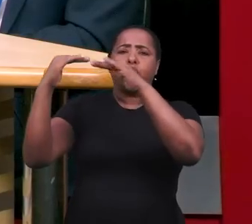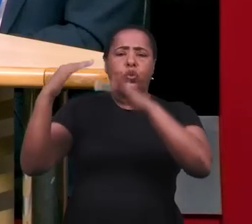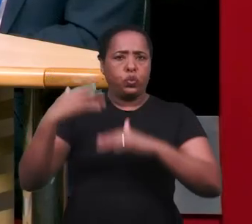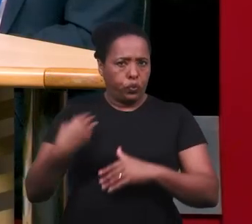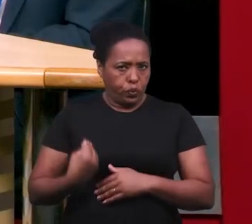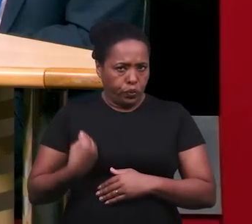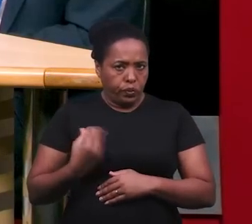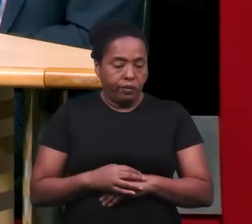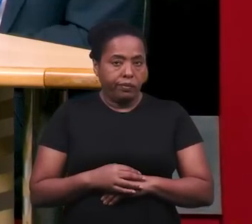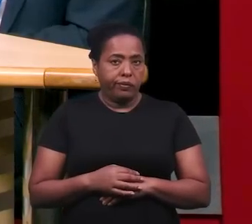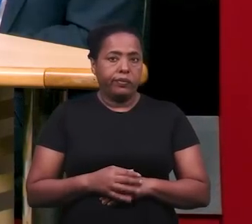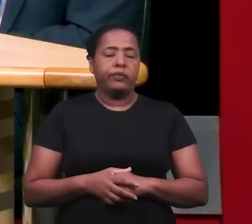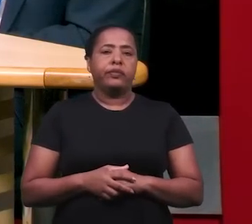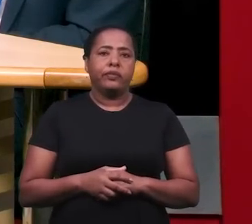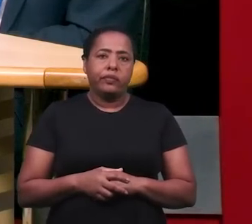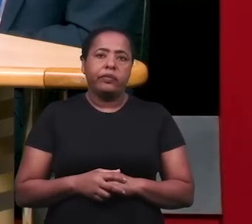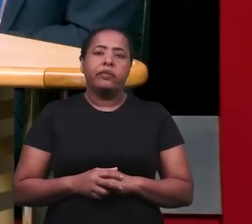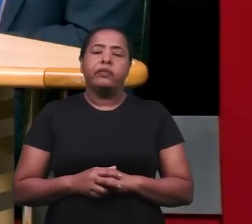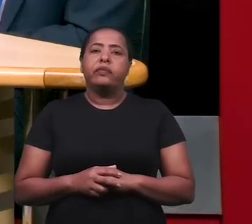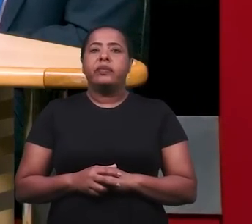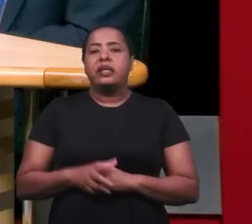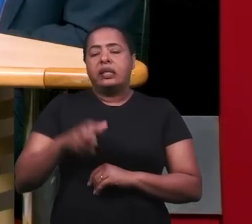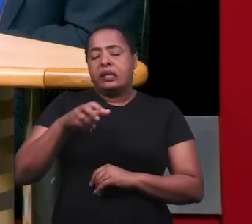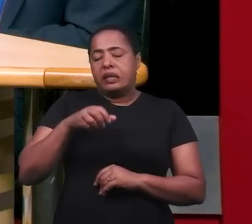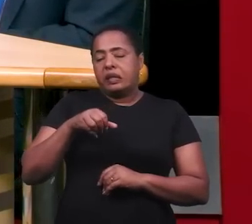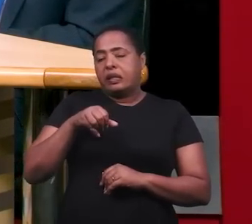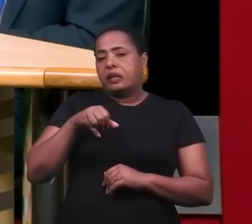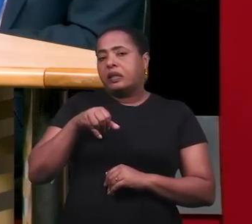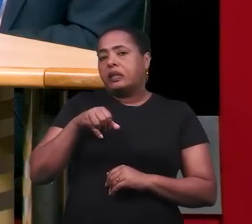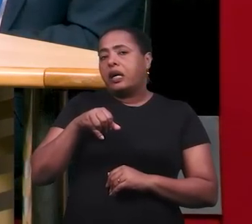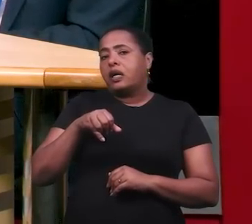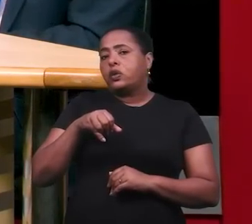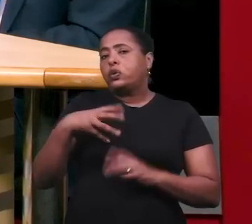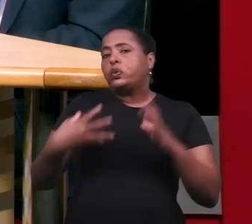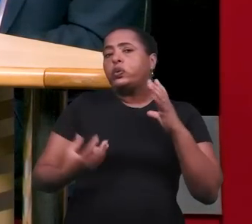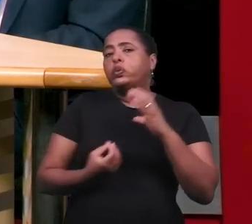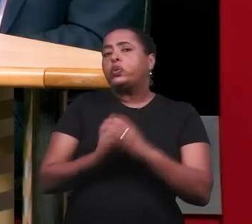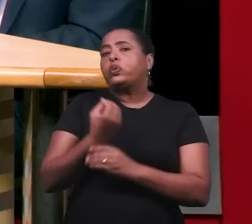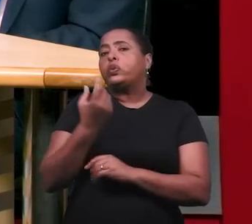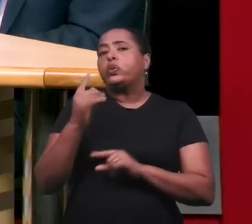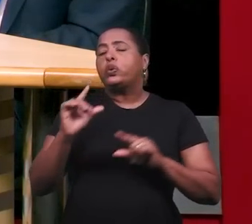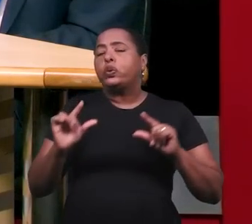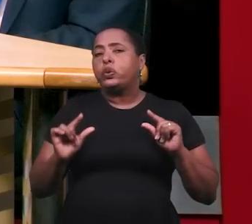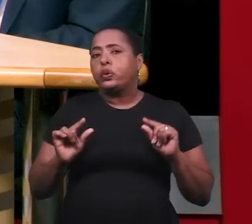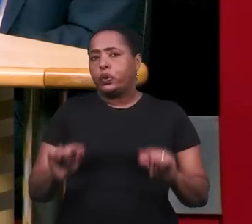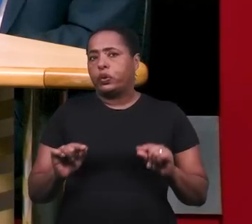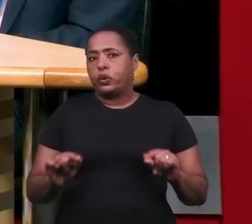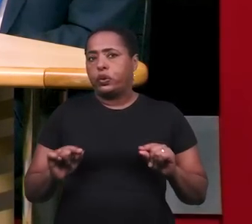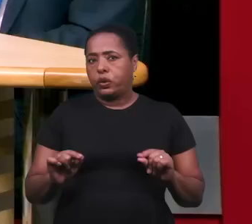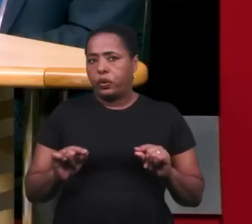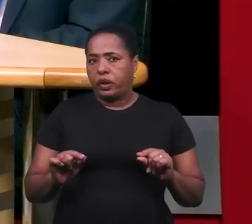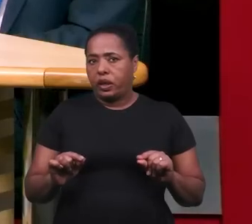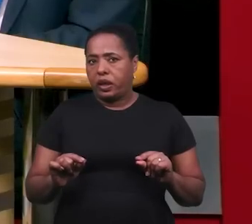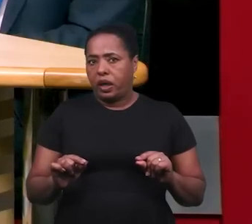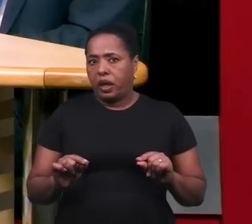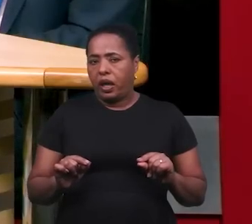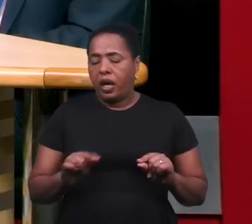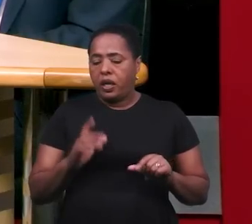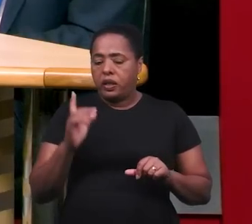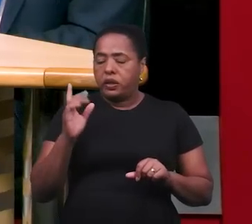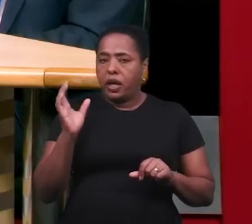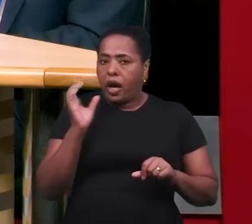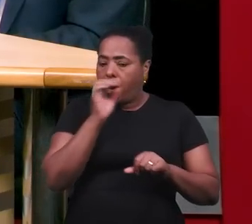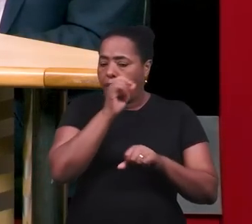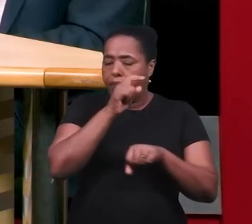das crianças, dos adolescentes, dos jovens, de todas as fases da vida, né? E aí se